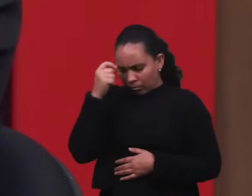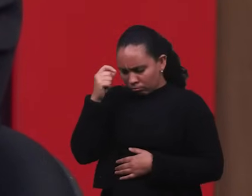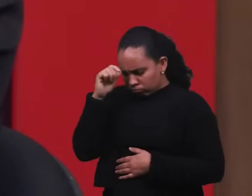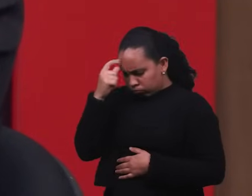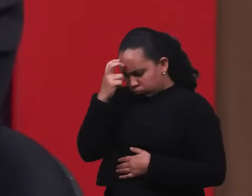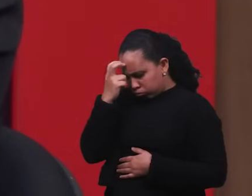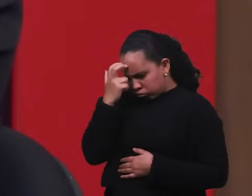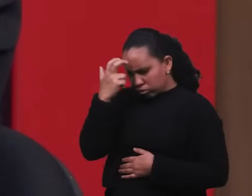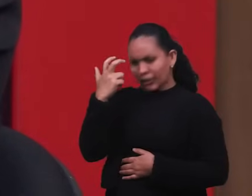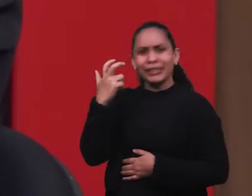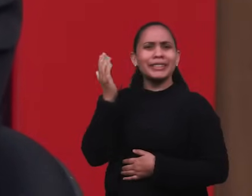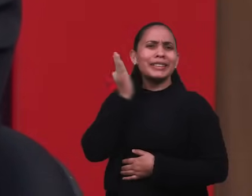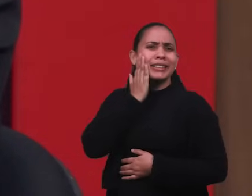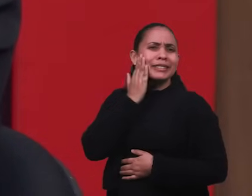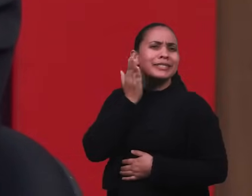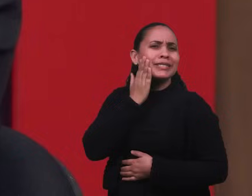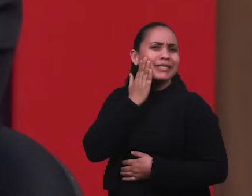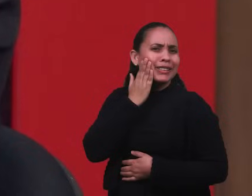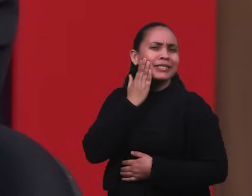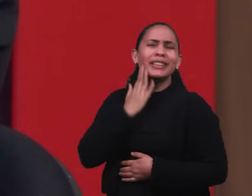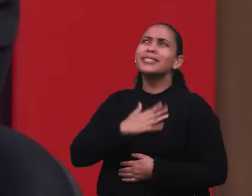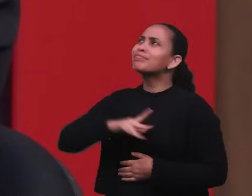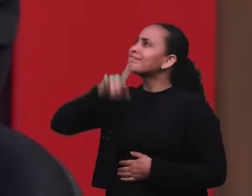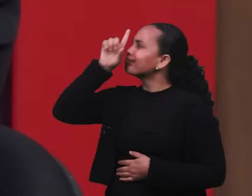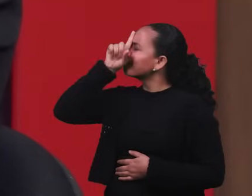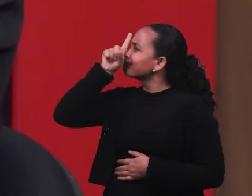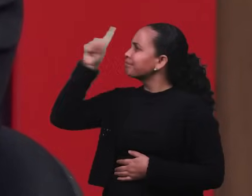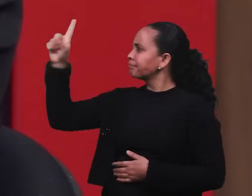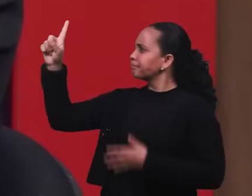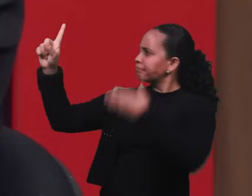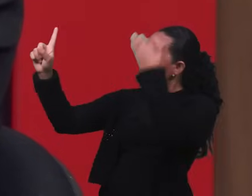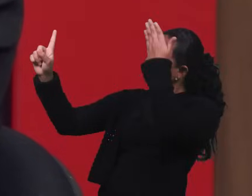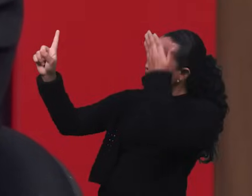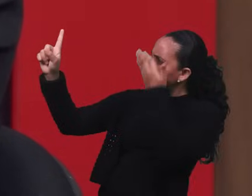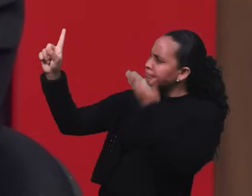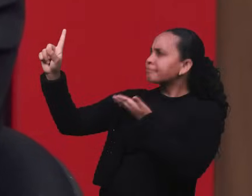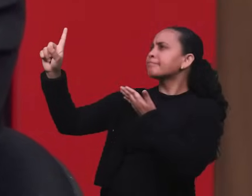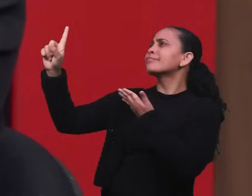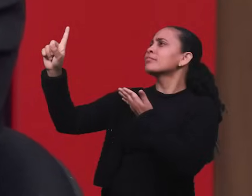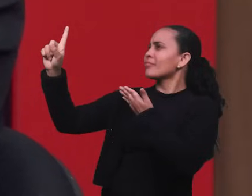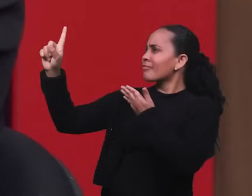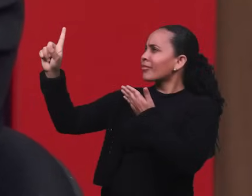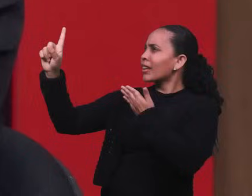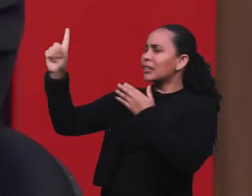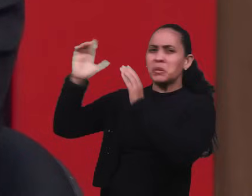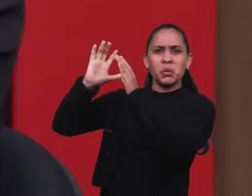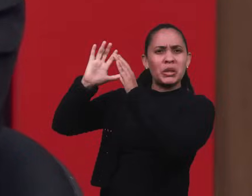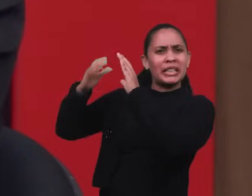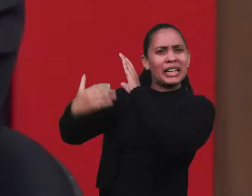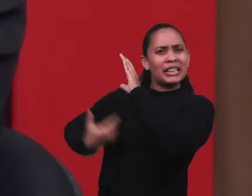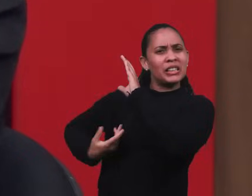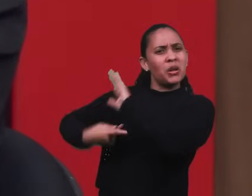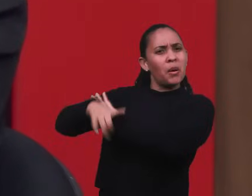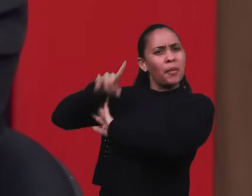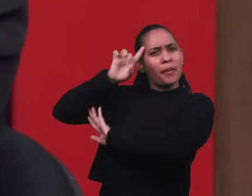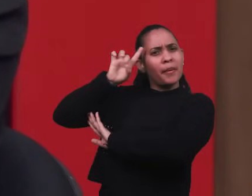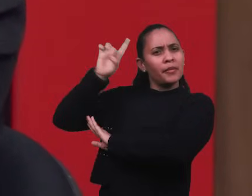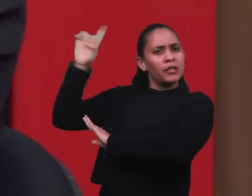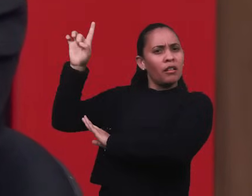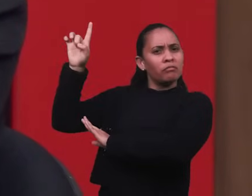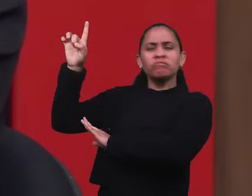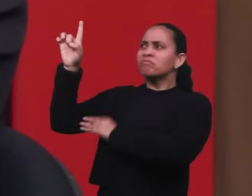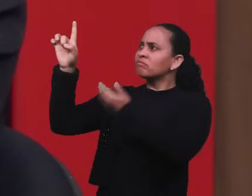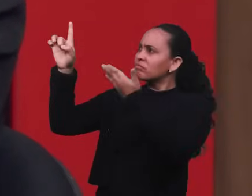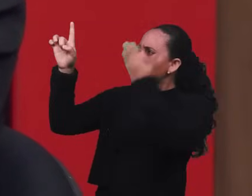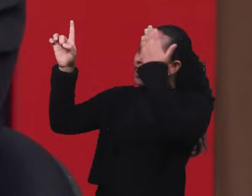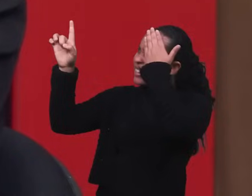entendimento, compreender, né, um Deus que dentro dos seus atributos tem essa onisciência